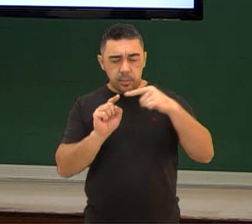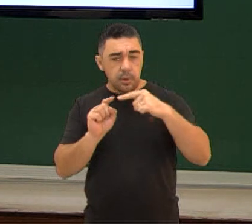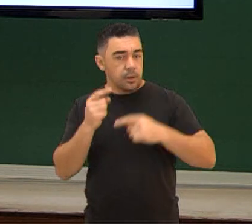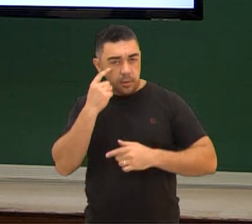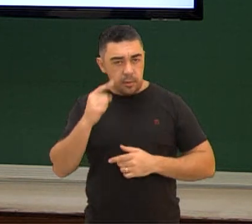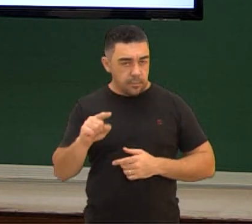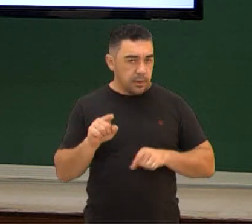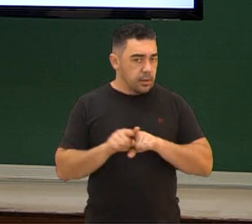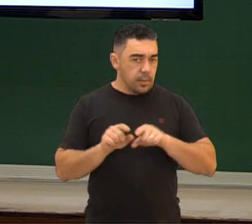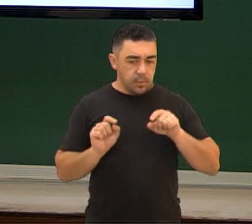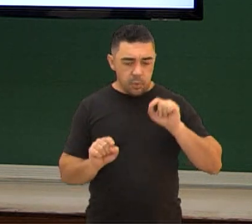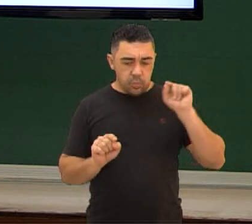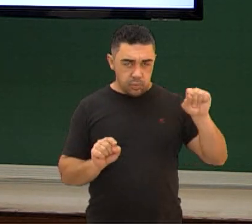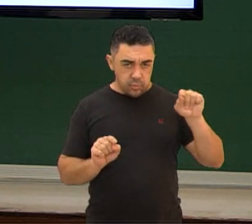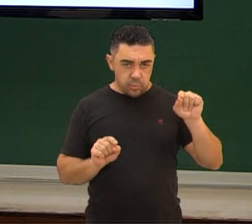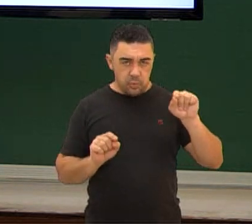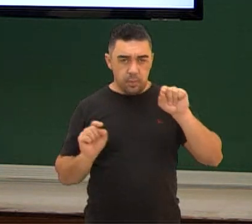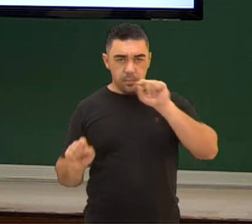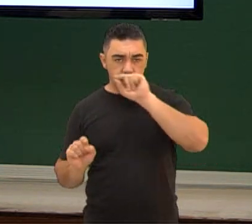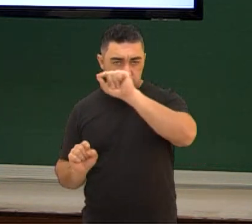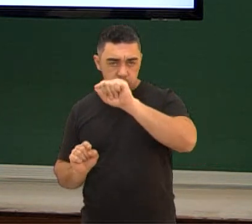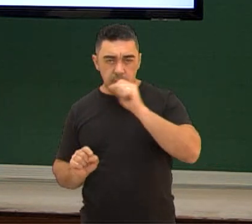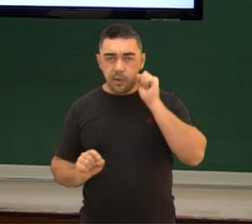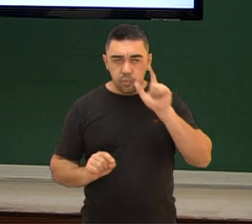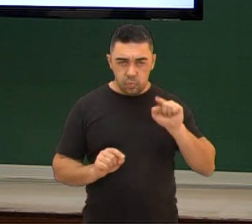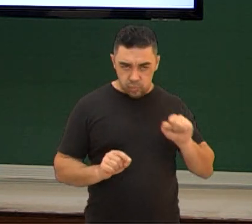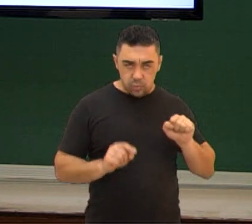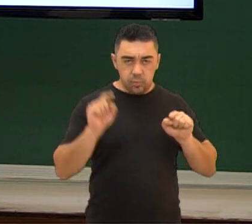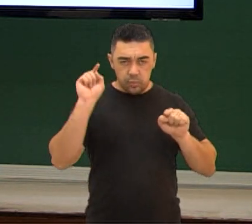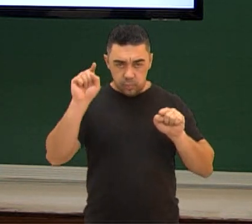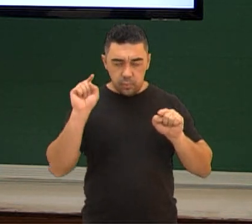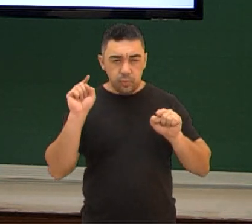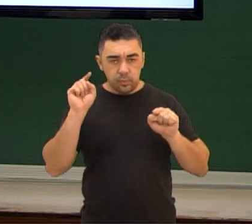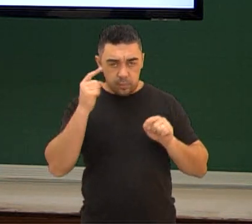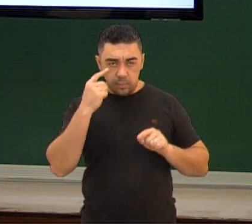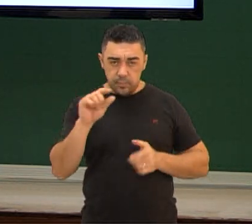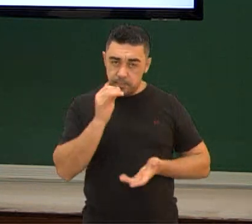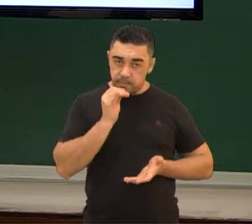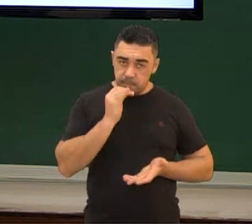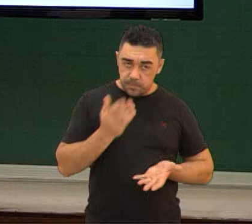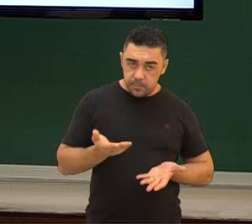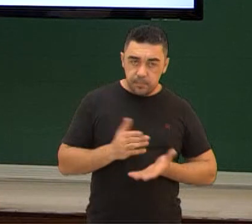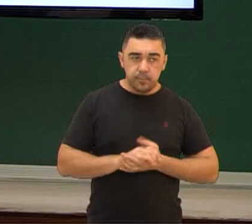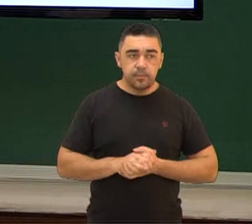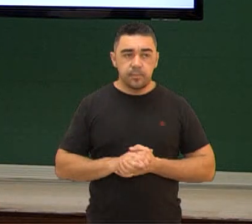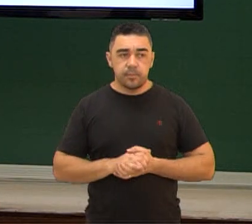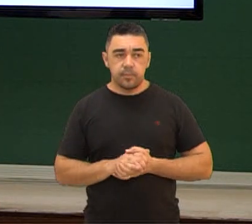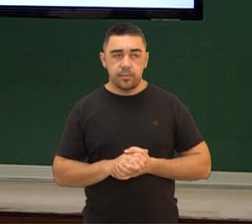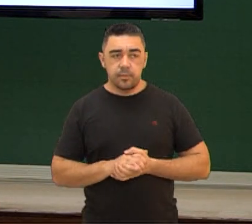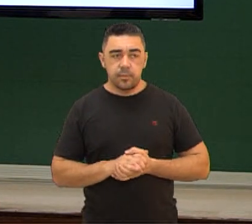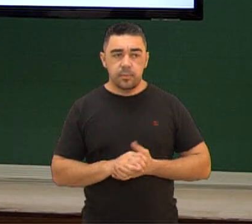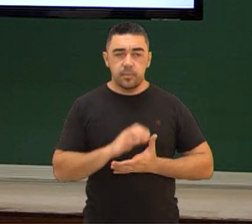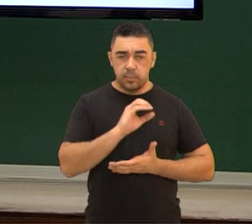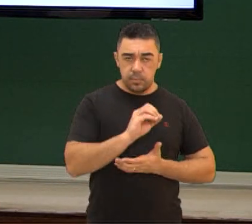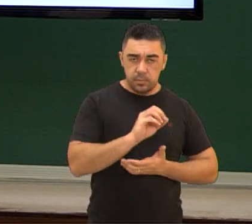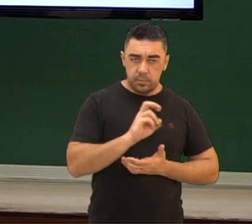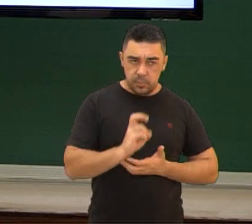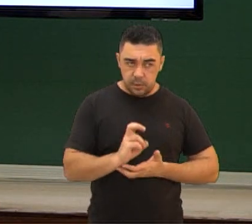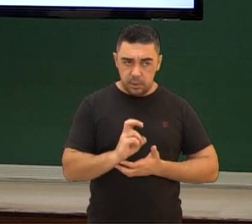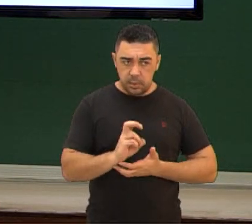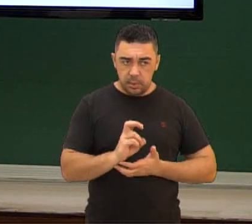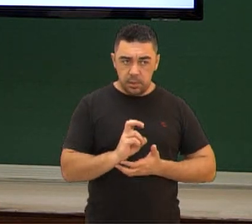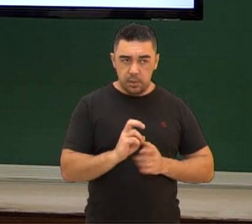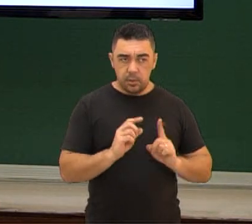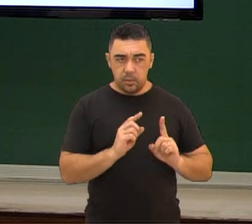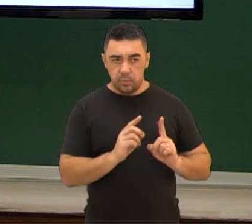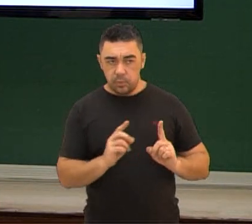Você tem que olhar os pontos que você consegue identificar aqui, os valores. Por exemplo, dá para identificar quanto que é esse ponto aqui, né? Olha a